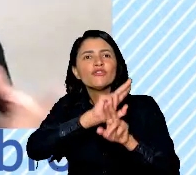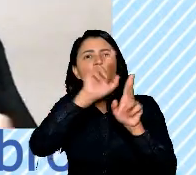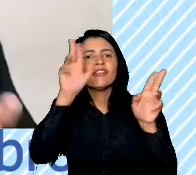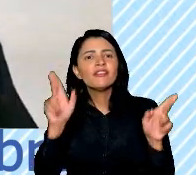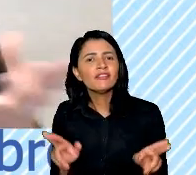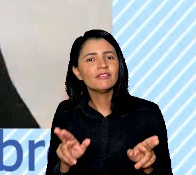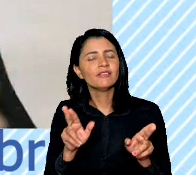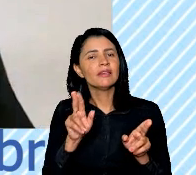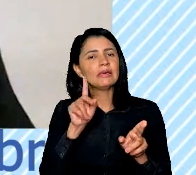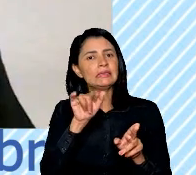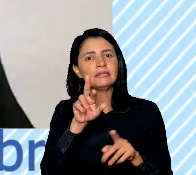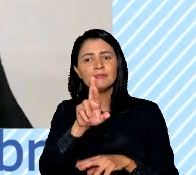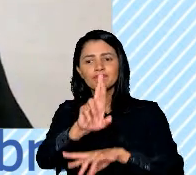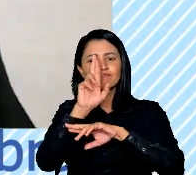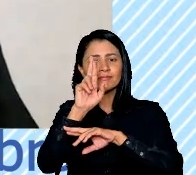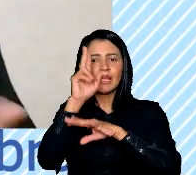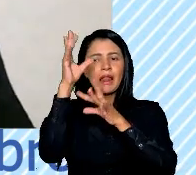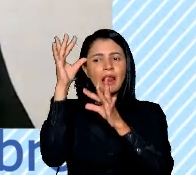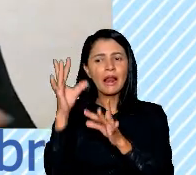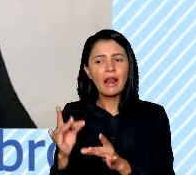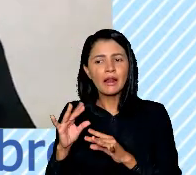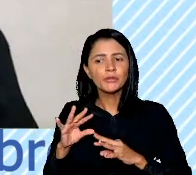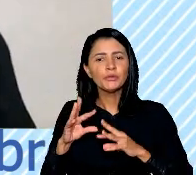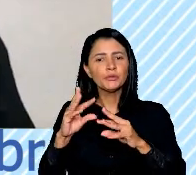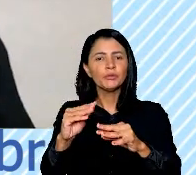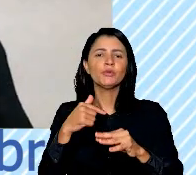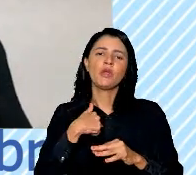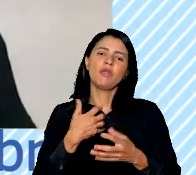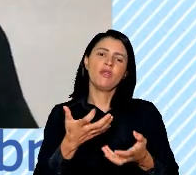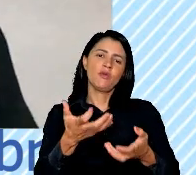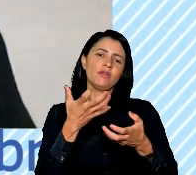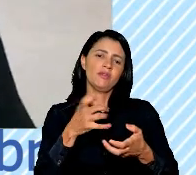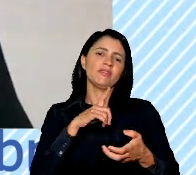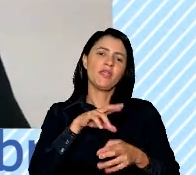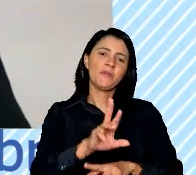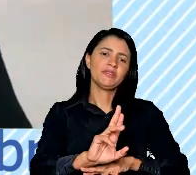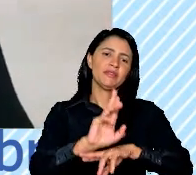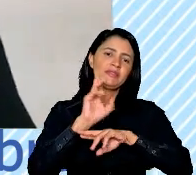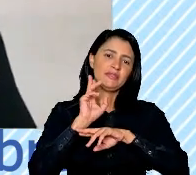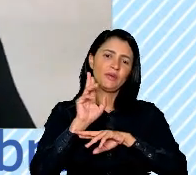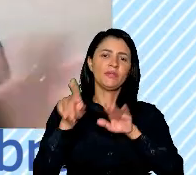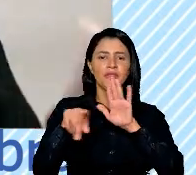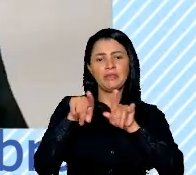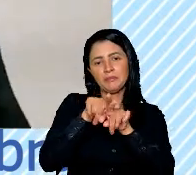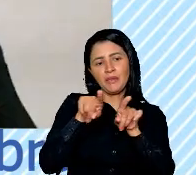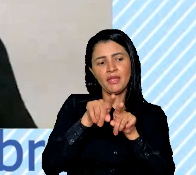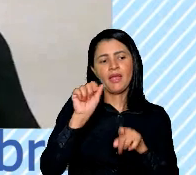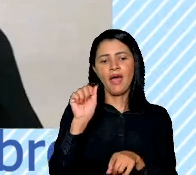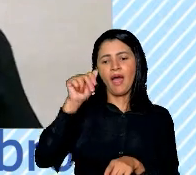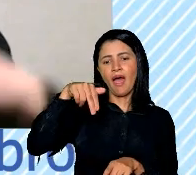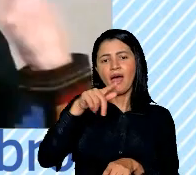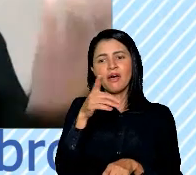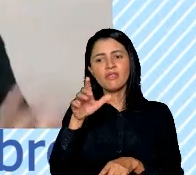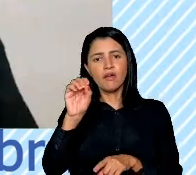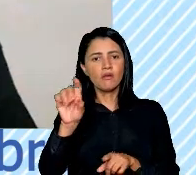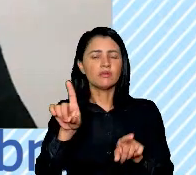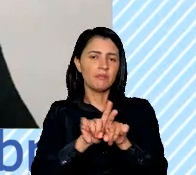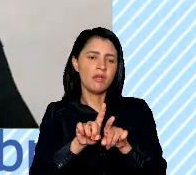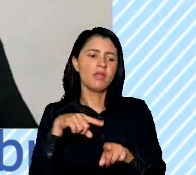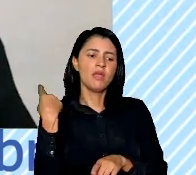representar todas as peculiaridades, eu gostaria de ter uma representação dos anões, por exemplo, que eu acho que nós,